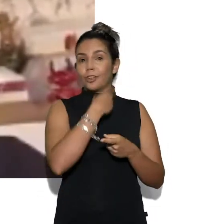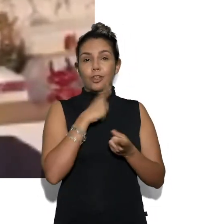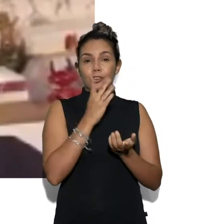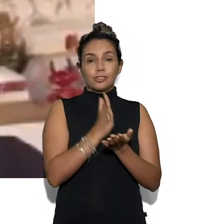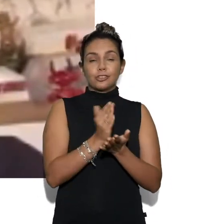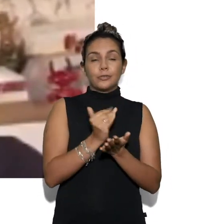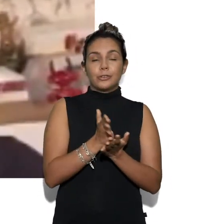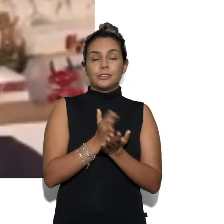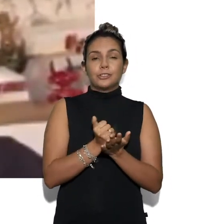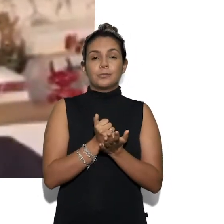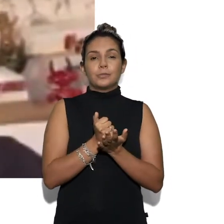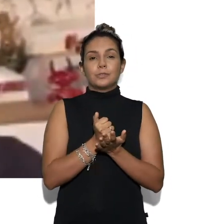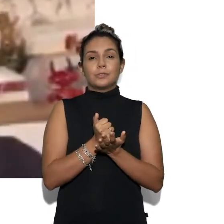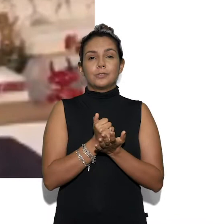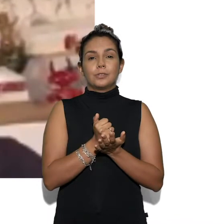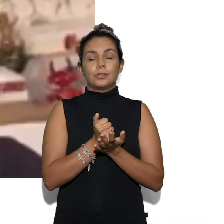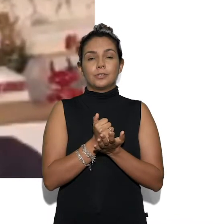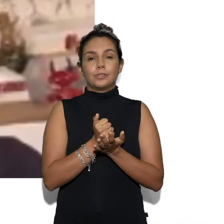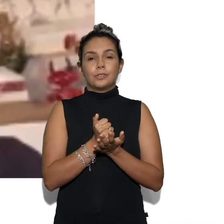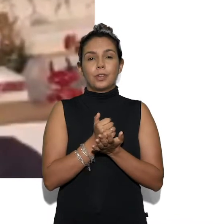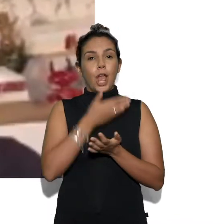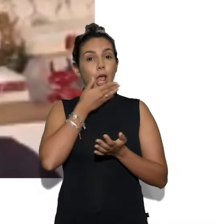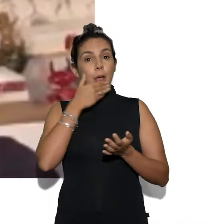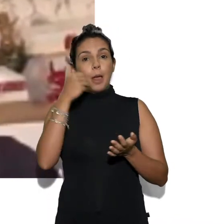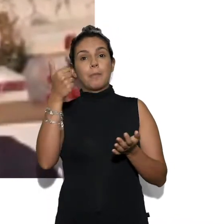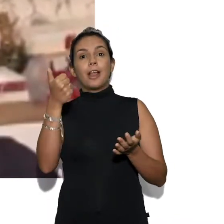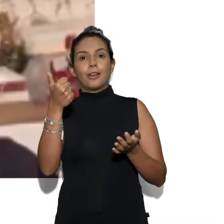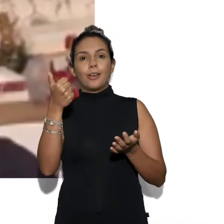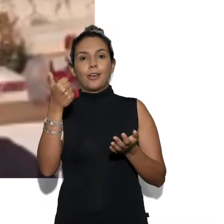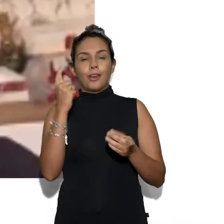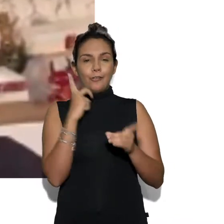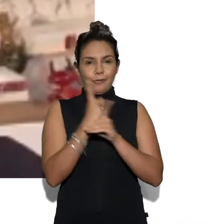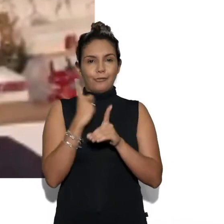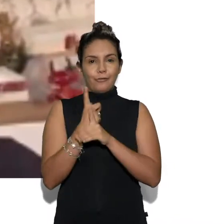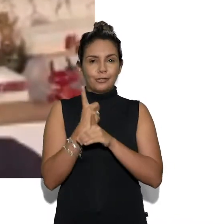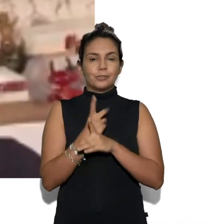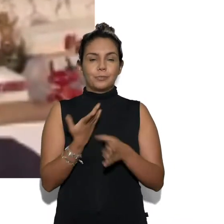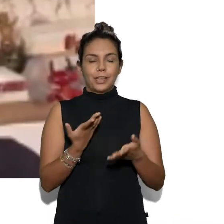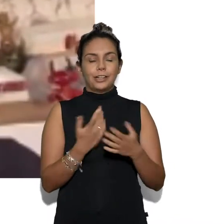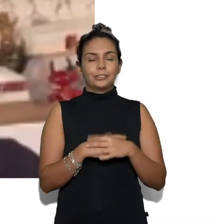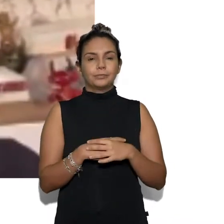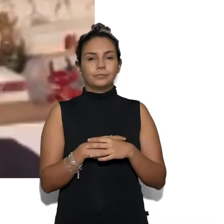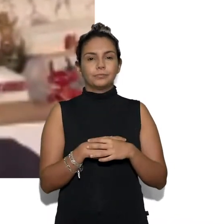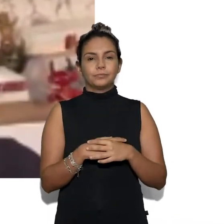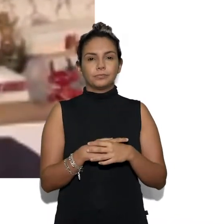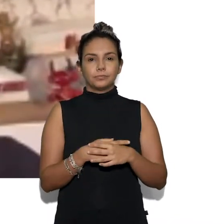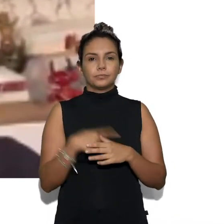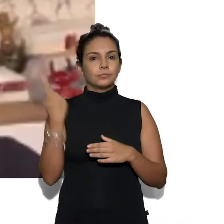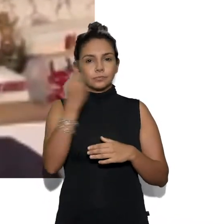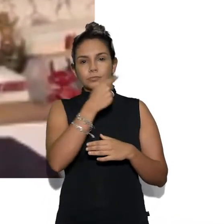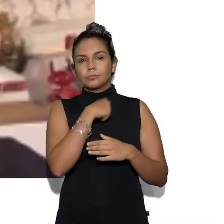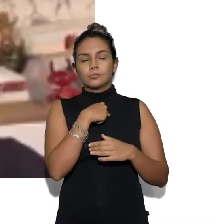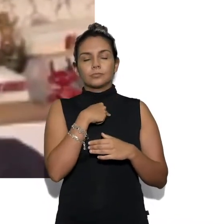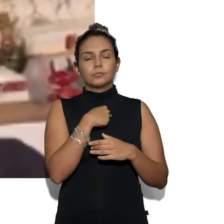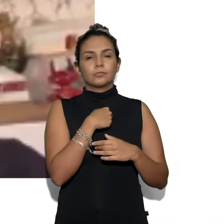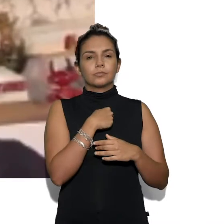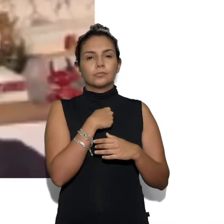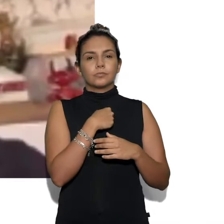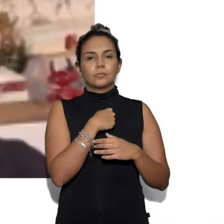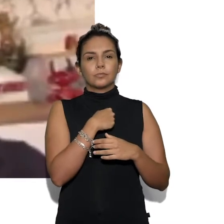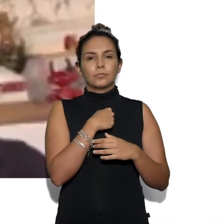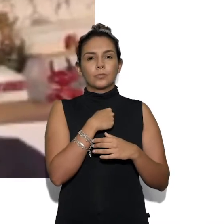partilhamos o melhor que foi sendo descoberto. A gente foi...